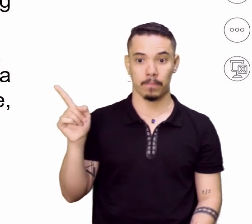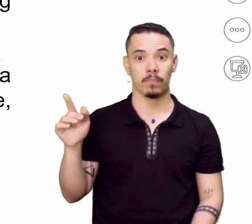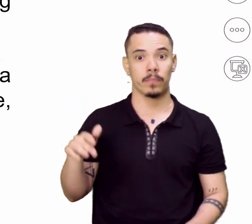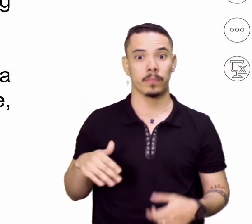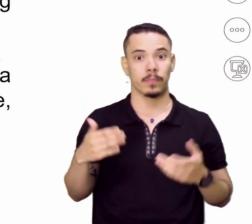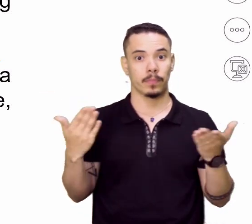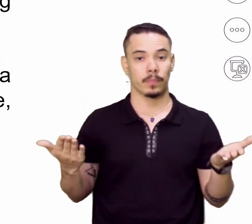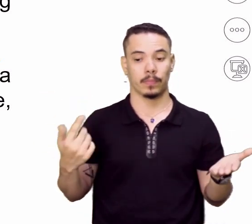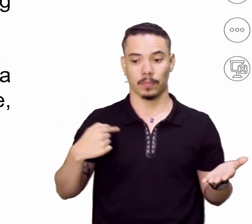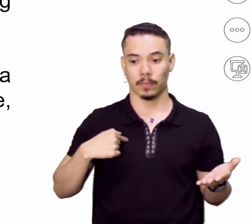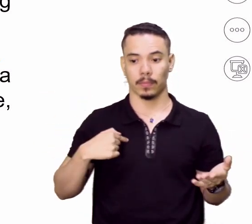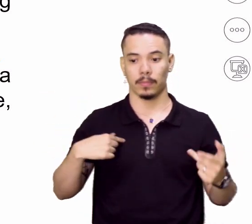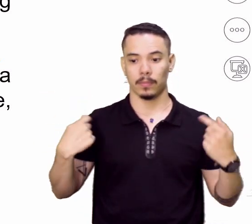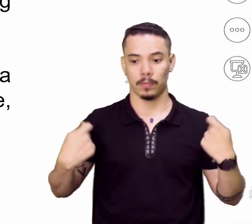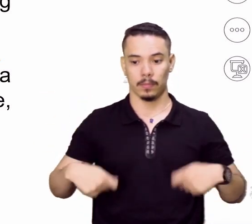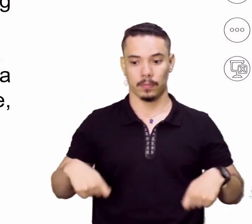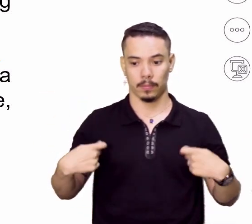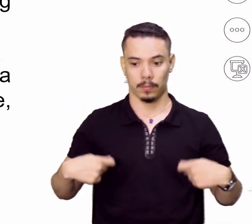preciso